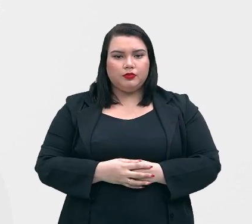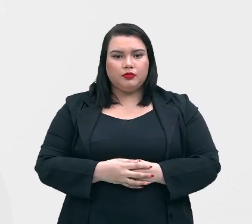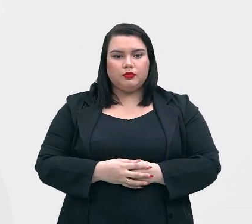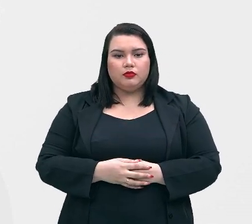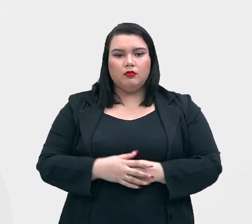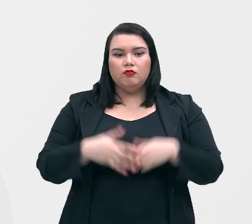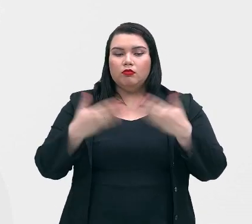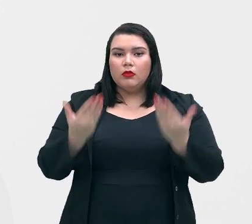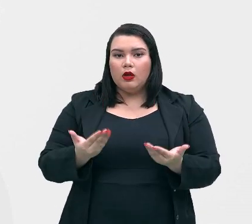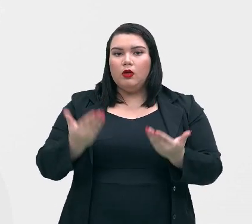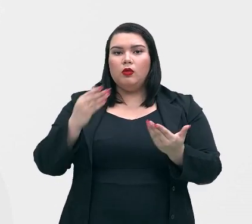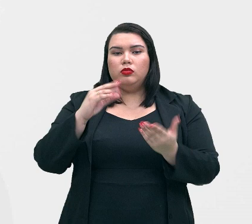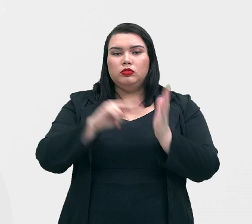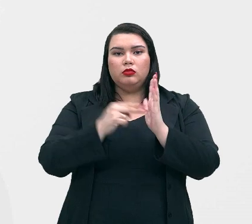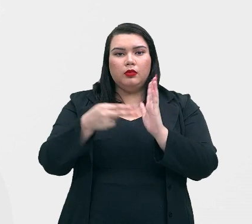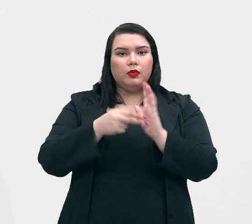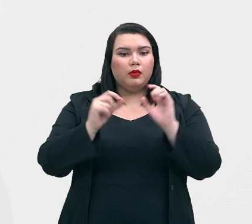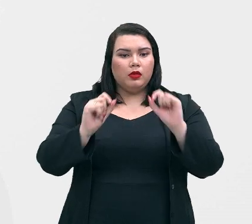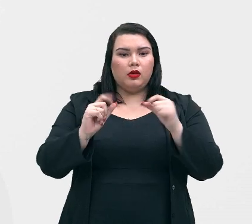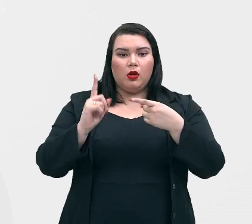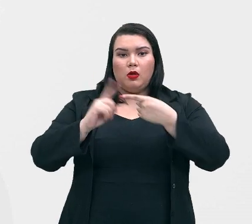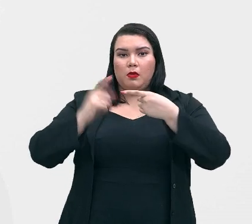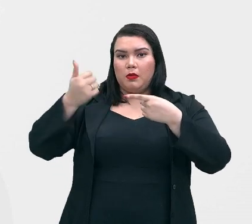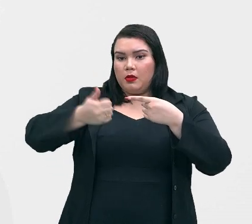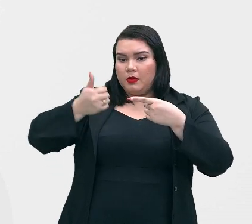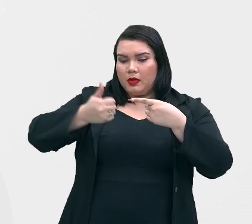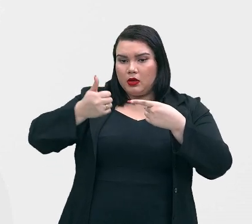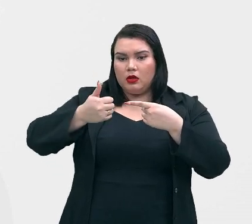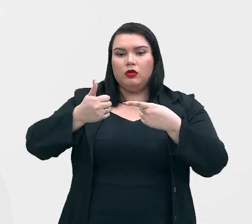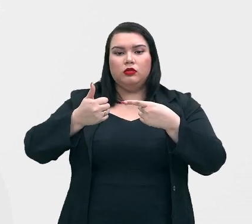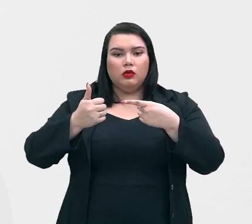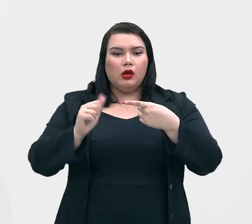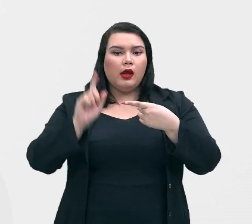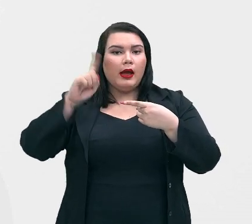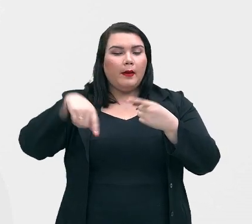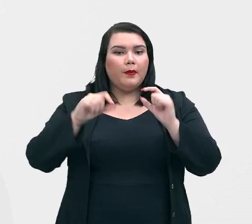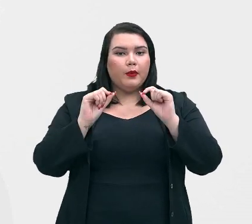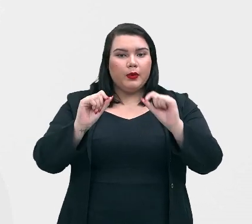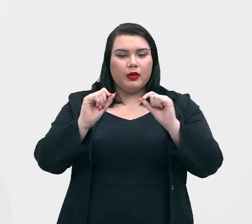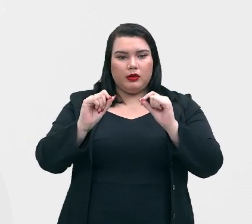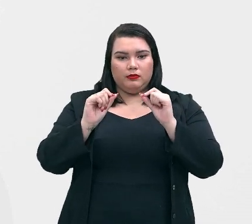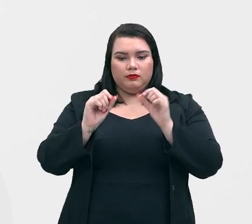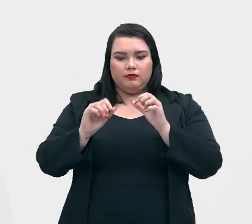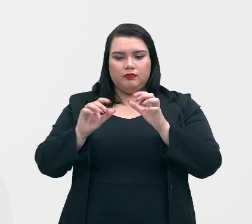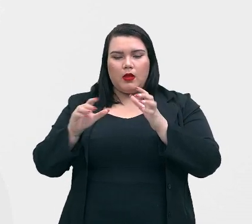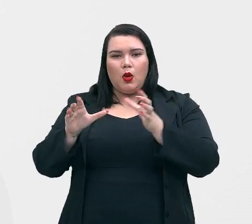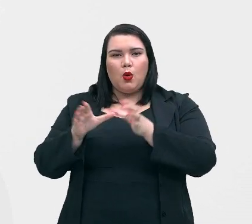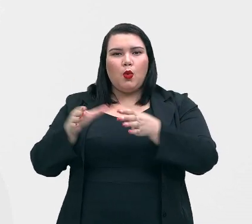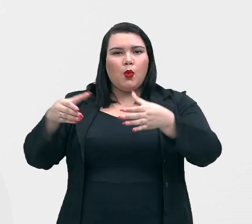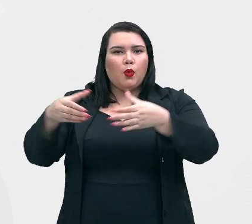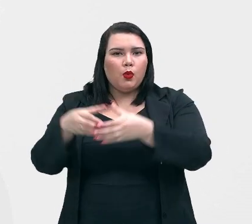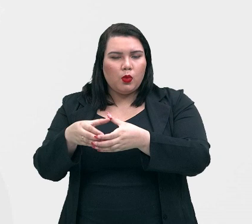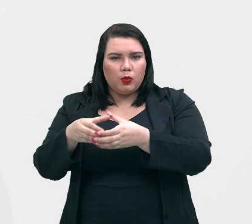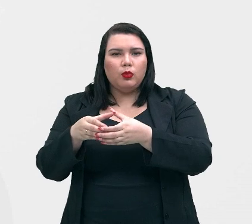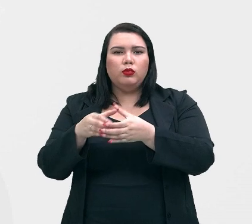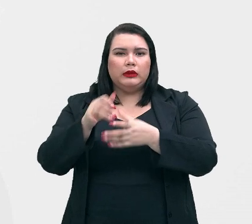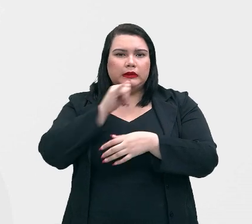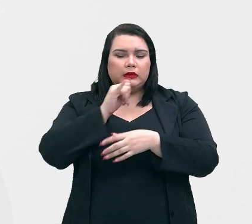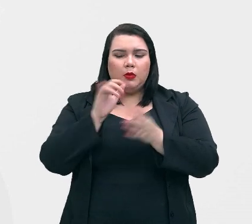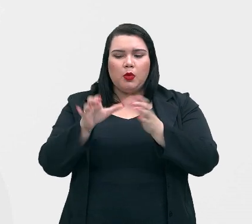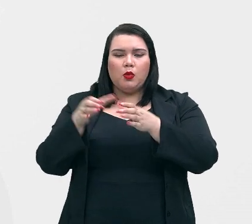é que isso significa, professora? A primeira ordem vai fazer parte aí os rios que estão perto